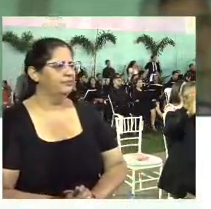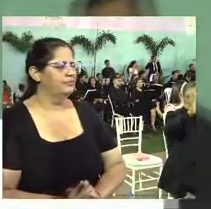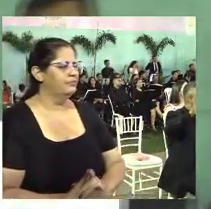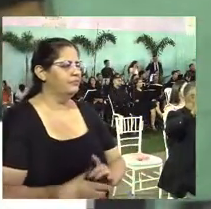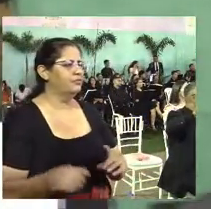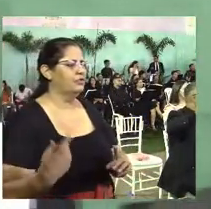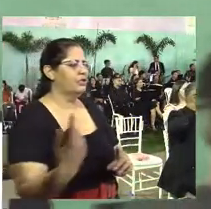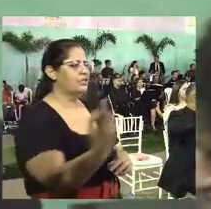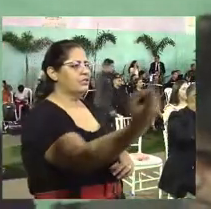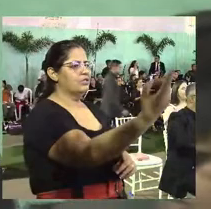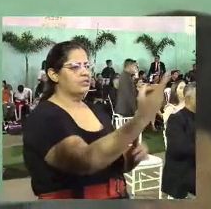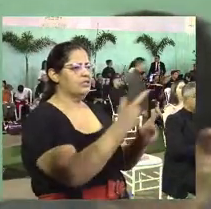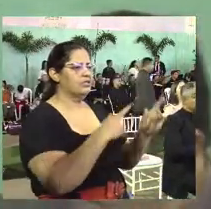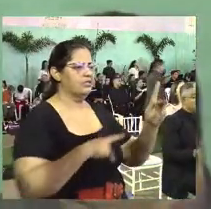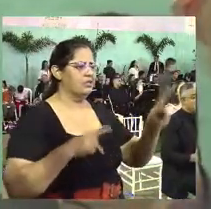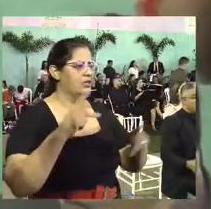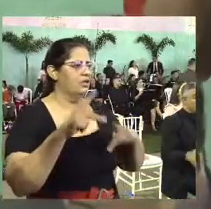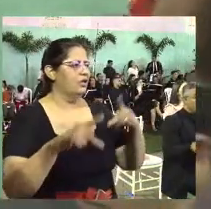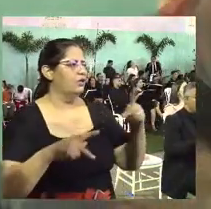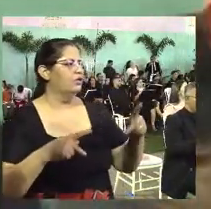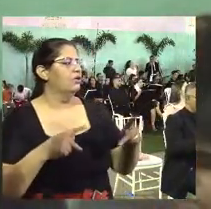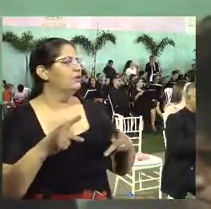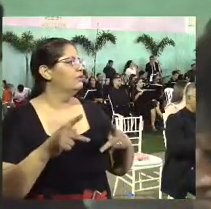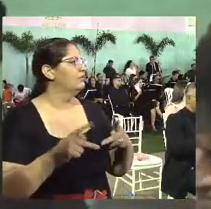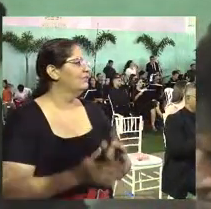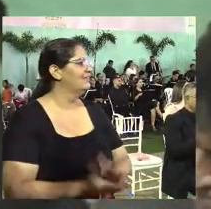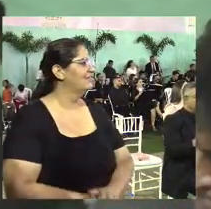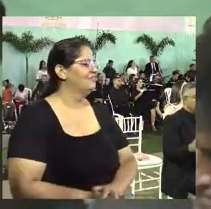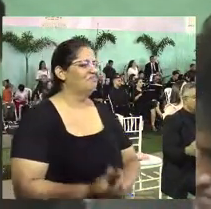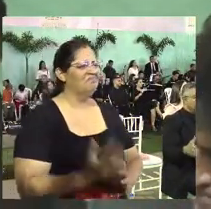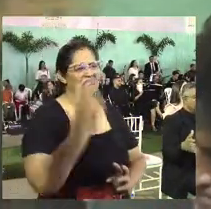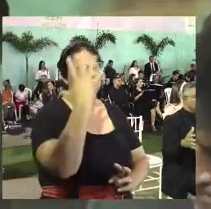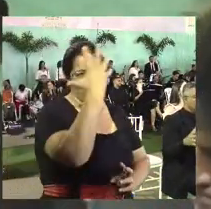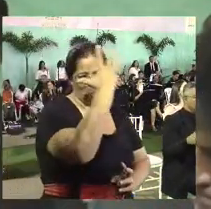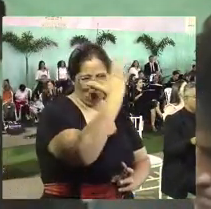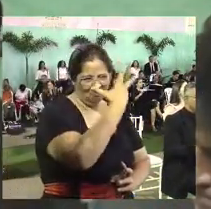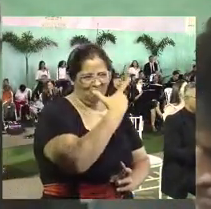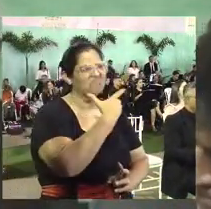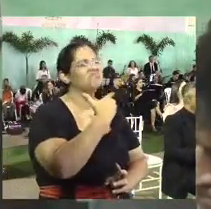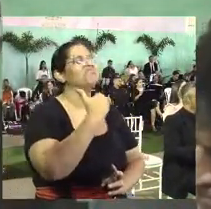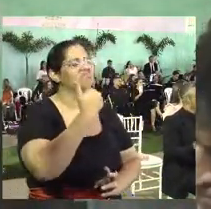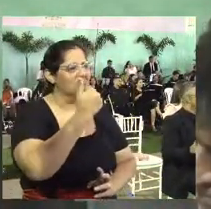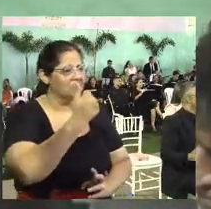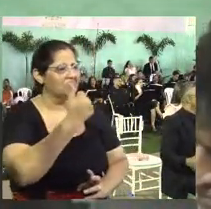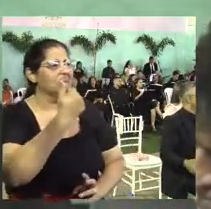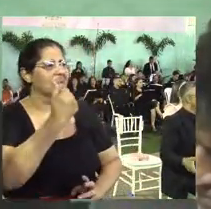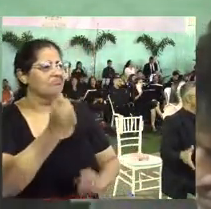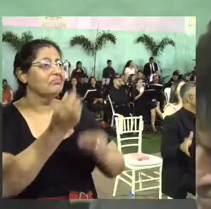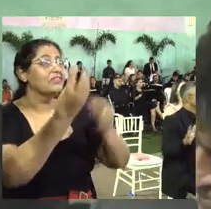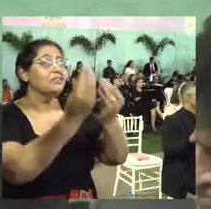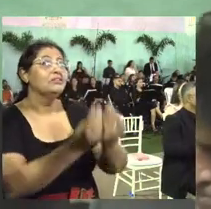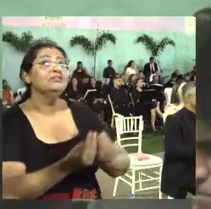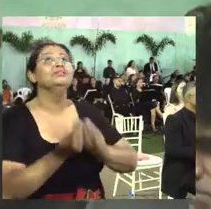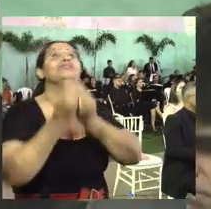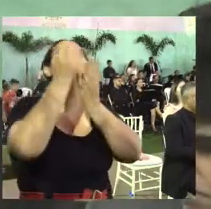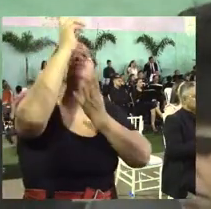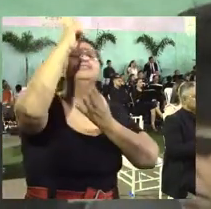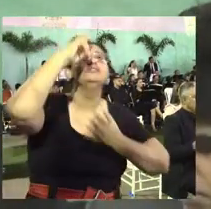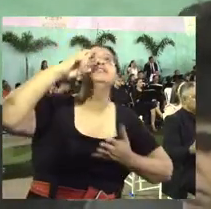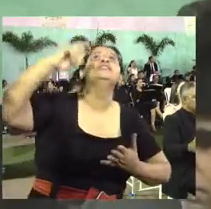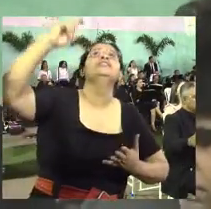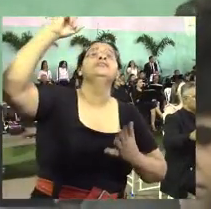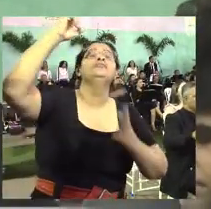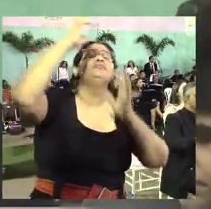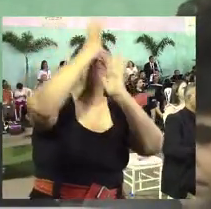as nações a gente tá lindo demais senhor Receba a nossa adoração aqui nesta noite